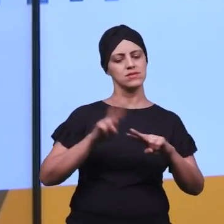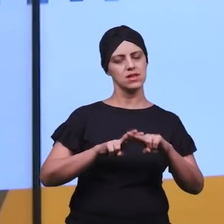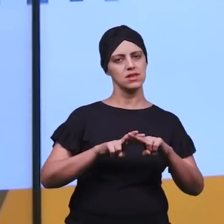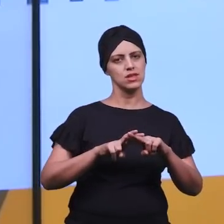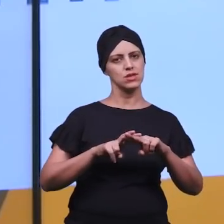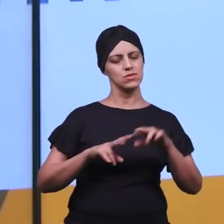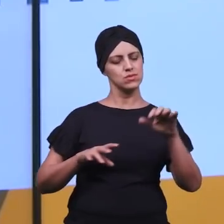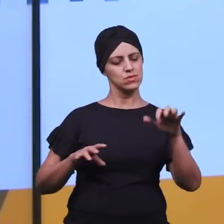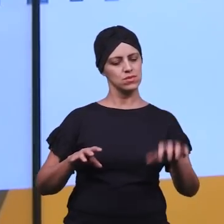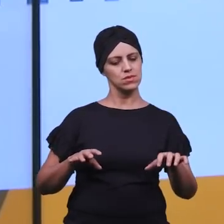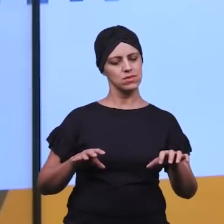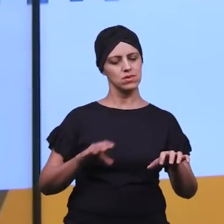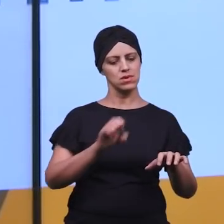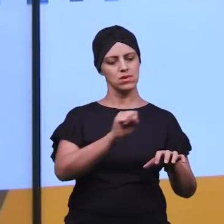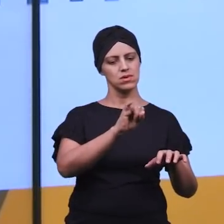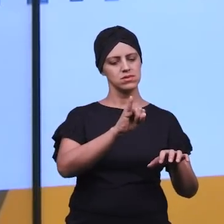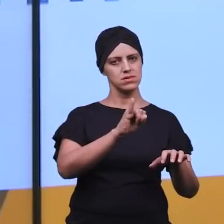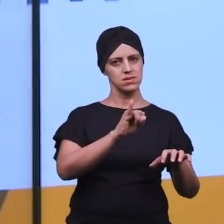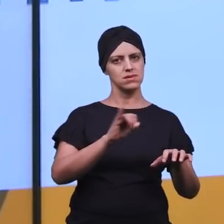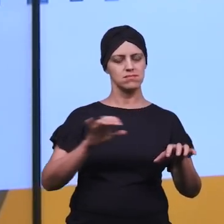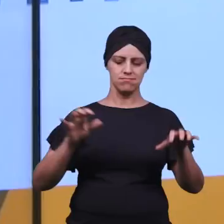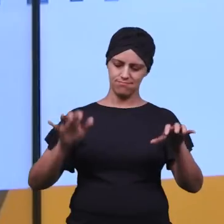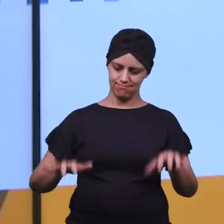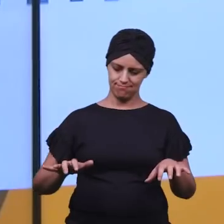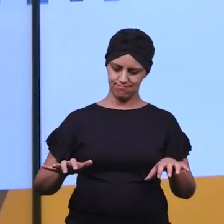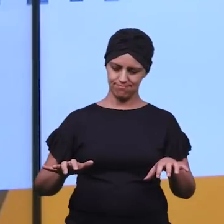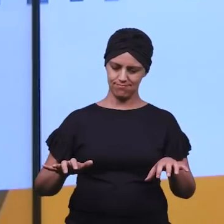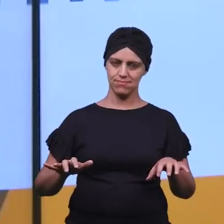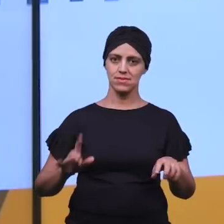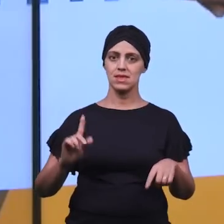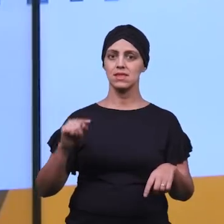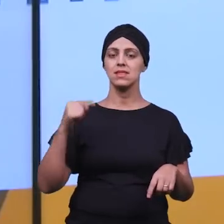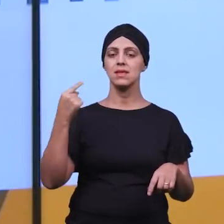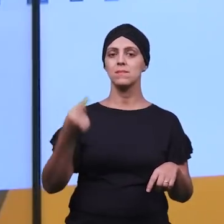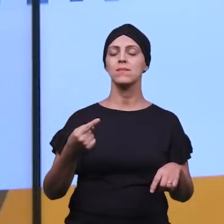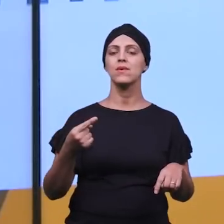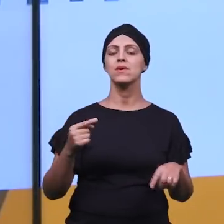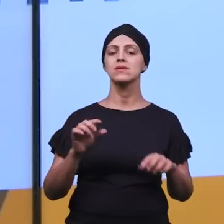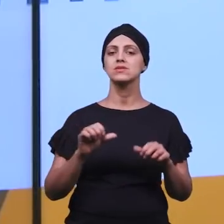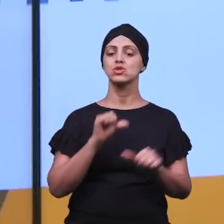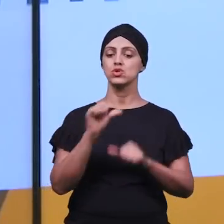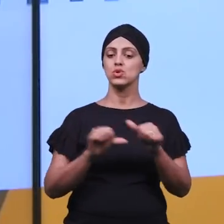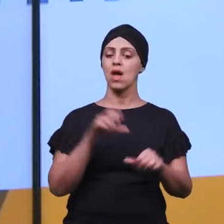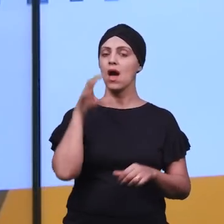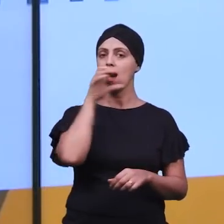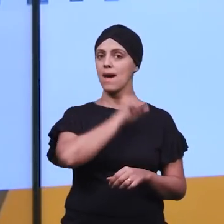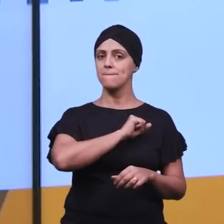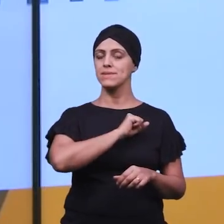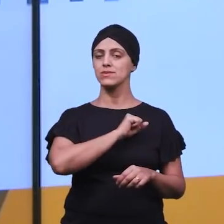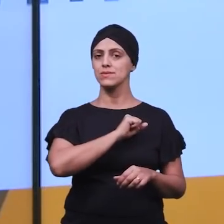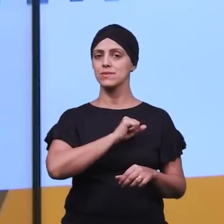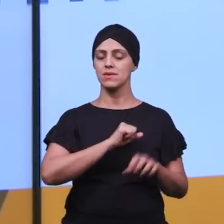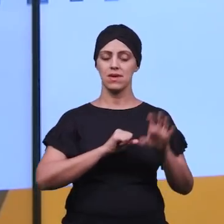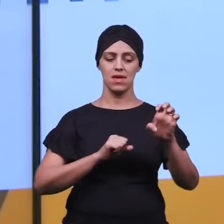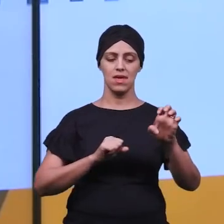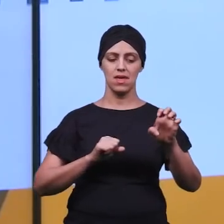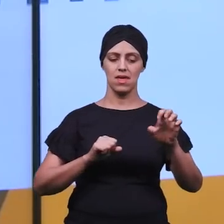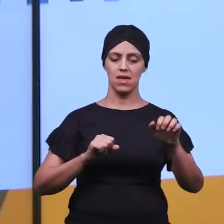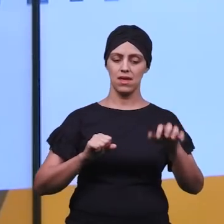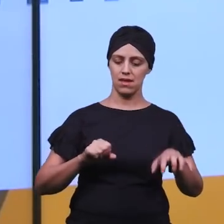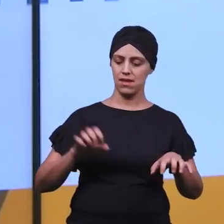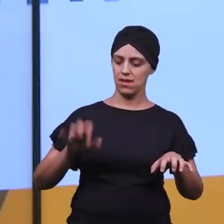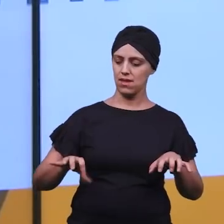Ré sustenido, vamos tocar o Si maior, B. E depois aqui vai trocar rapidinho.